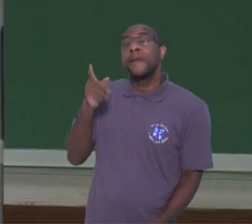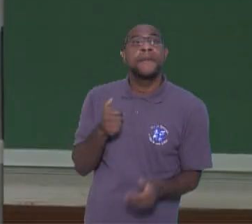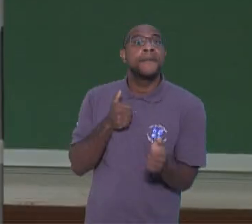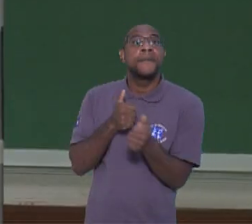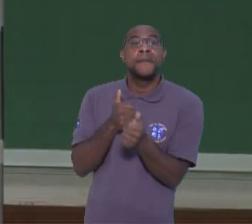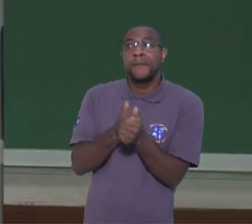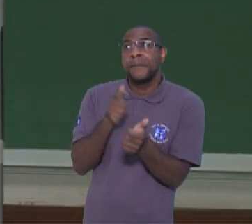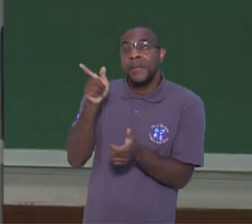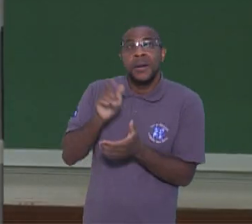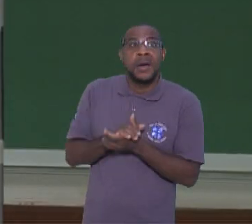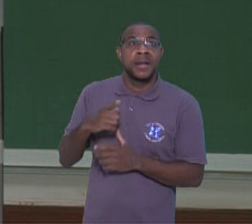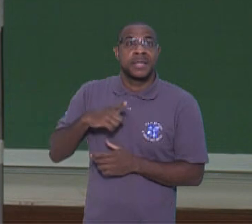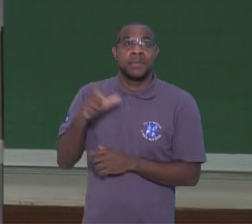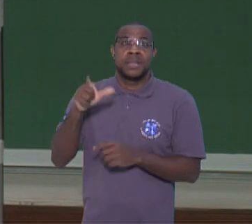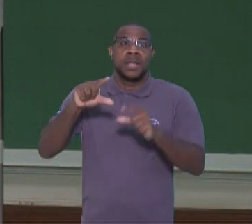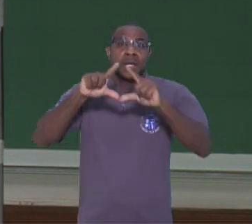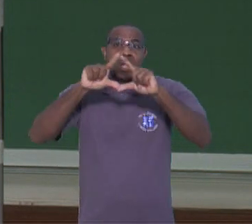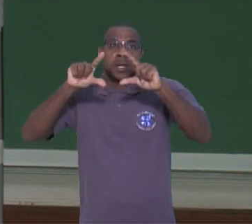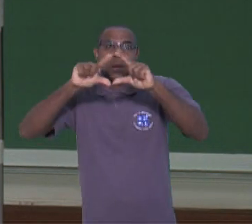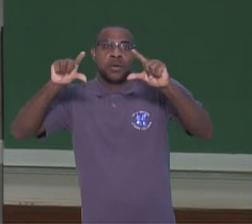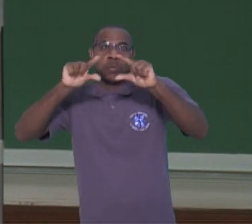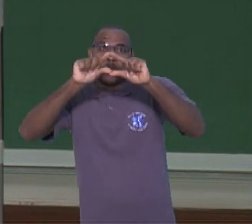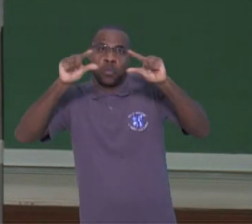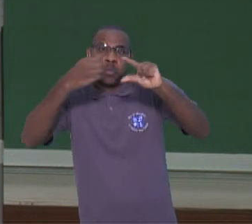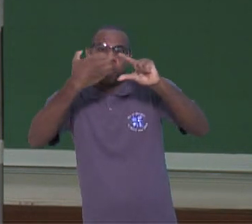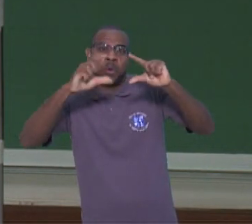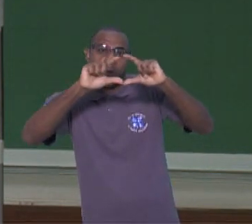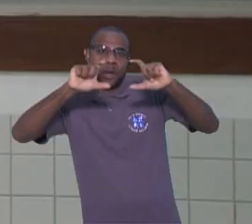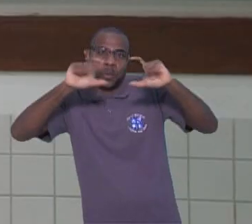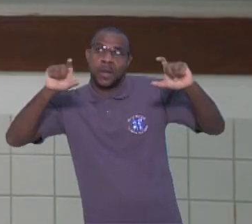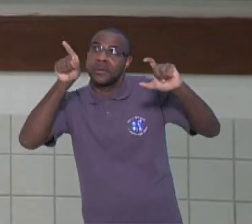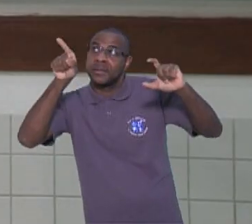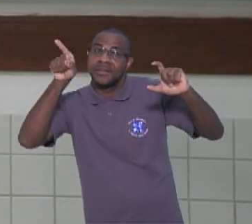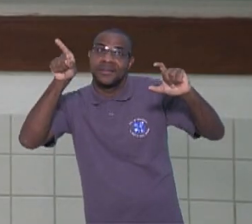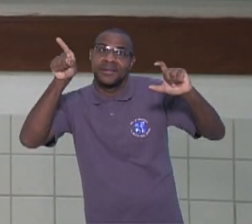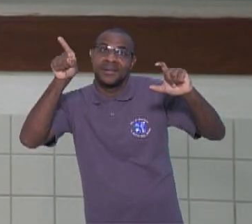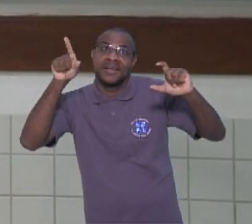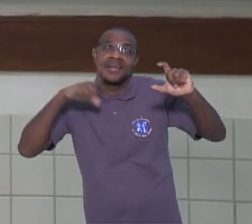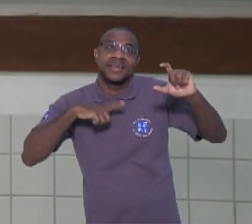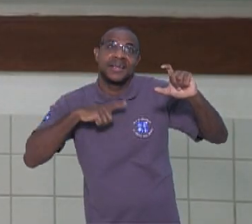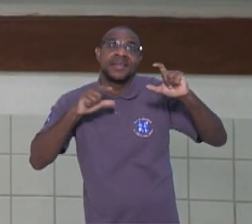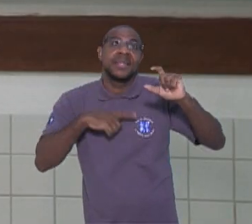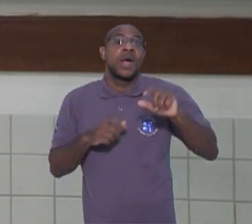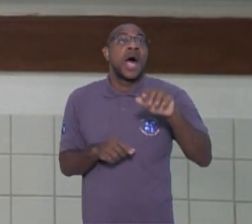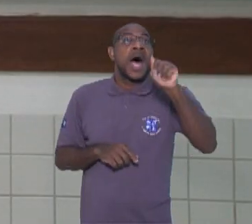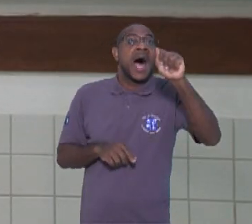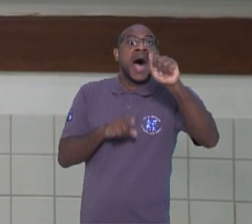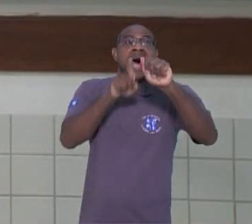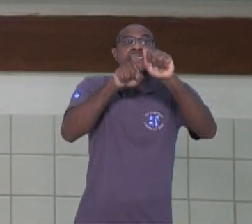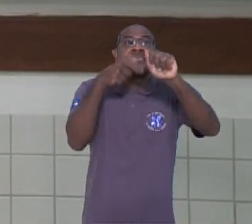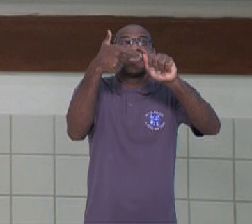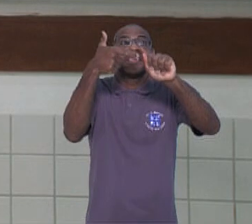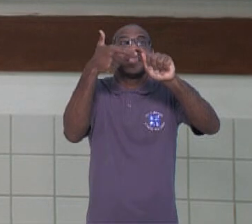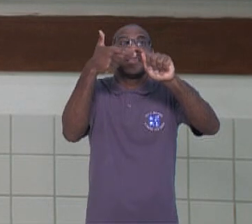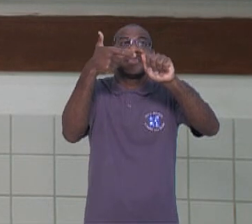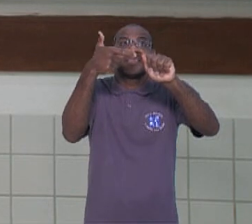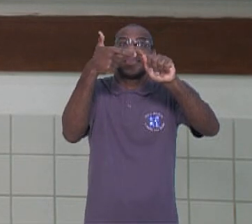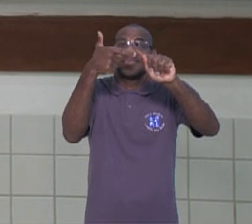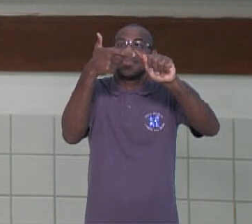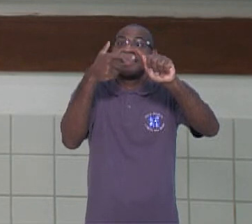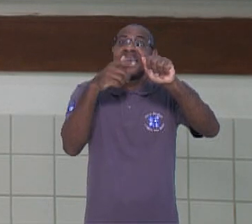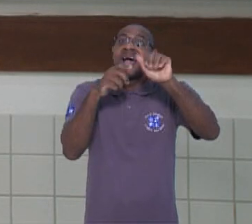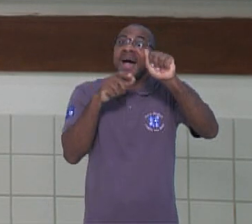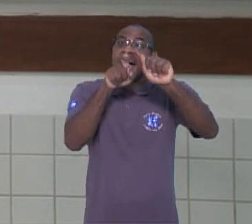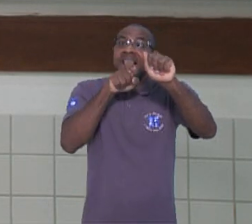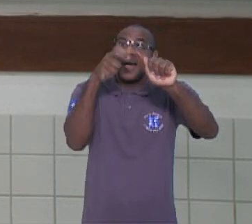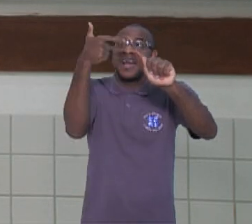aqui uma equação, né, a representação, aonde que nós temos o ax ao quadrado. Para